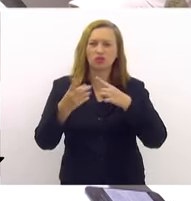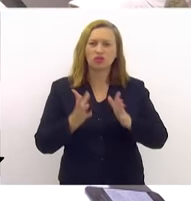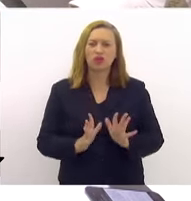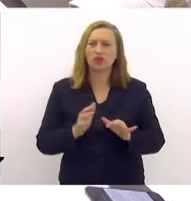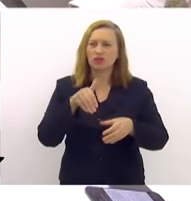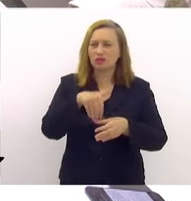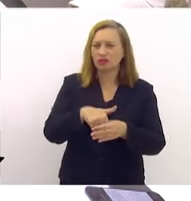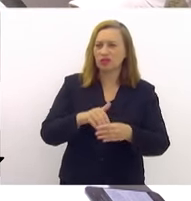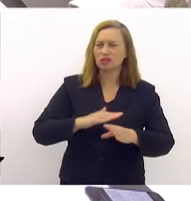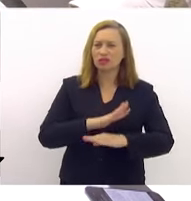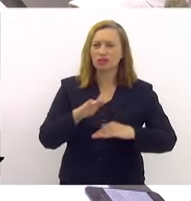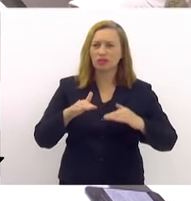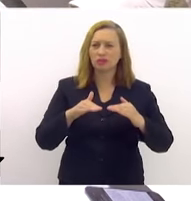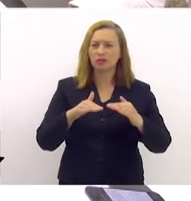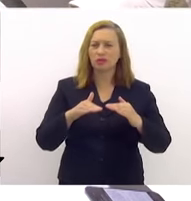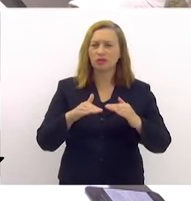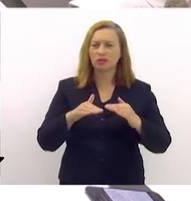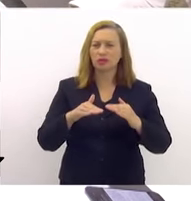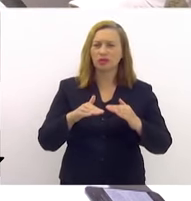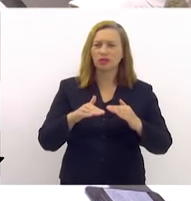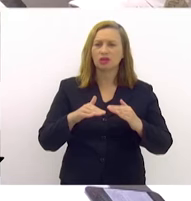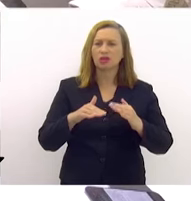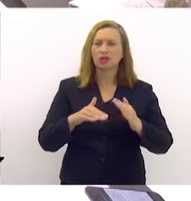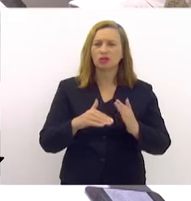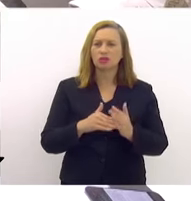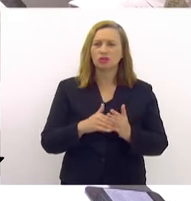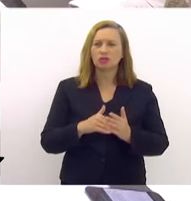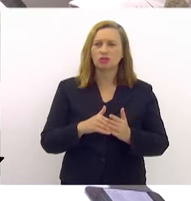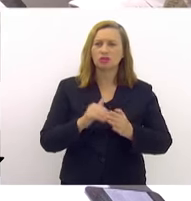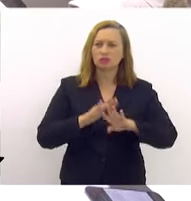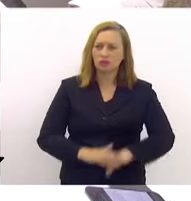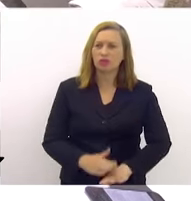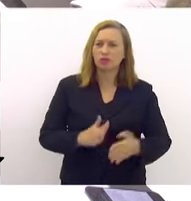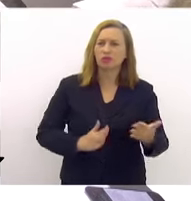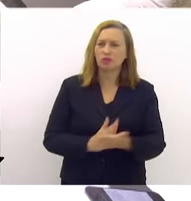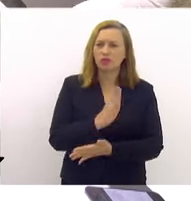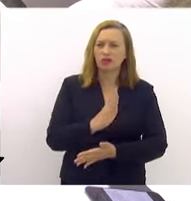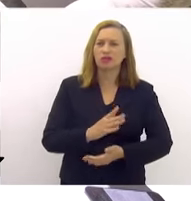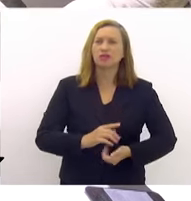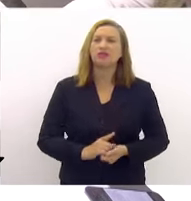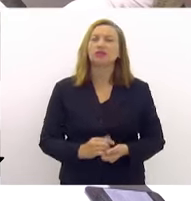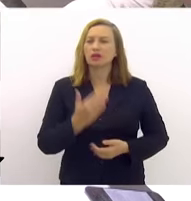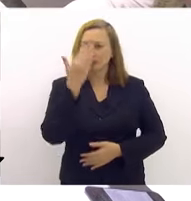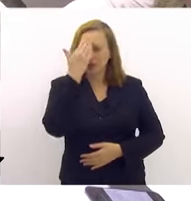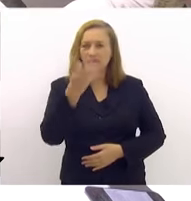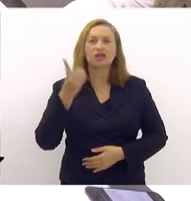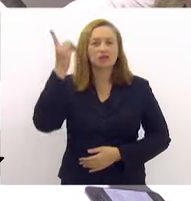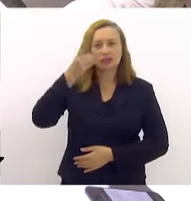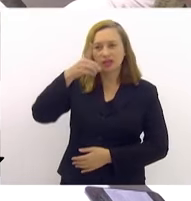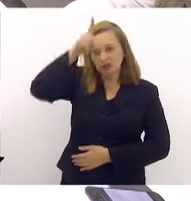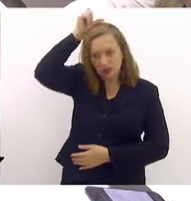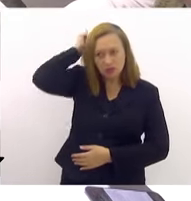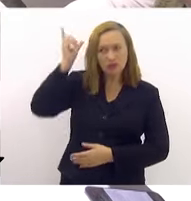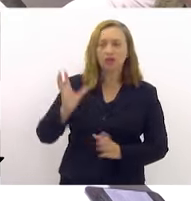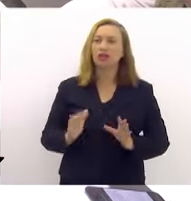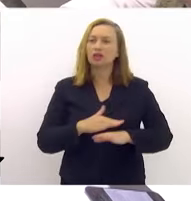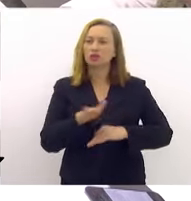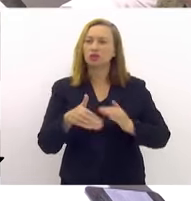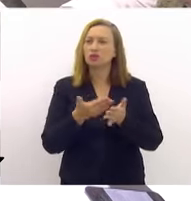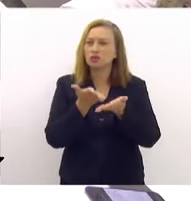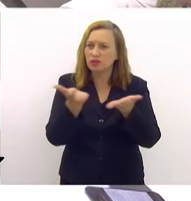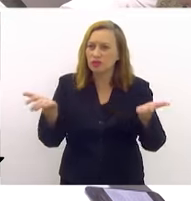da lavra do deputado Luiz Paulo, permaneçam como estão, aprovado. Obrigado, deputado Luiz Paulo, e ao colegiado aí